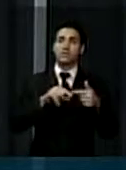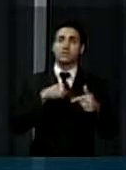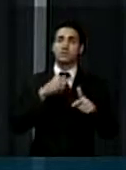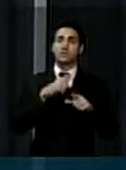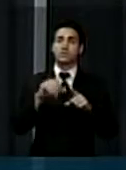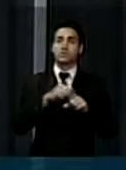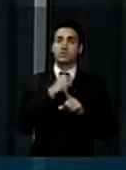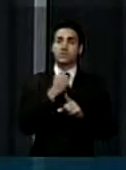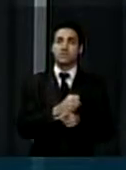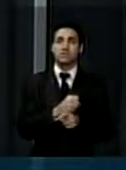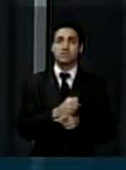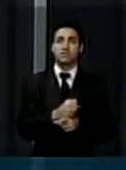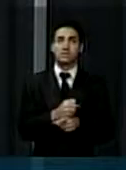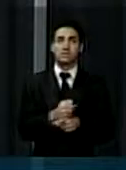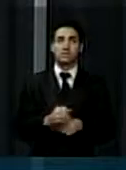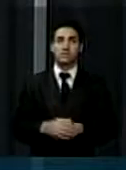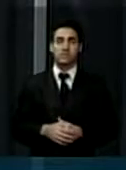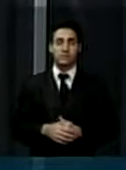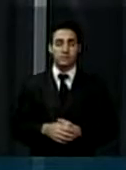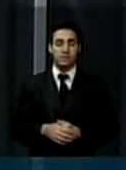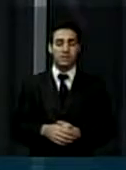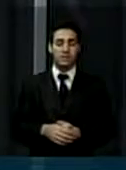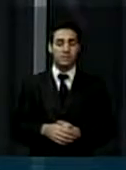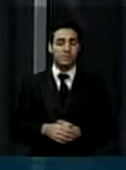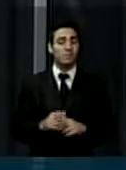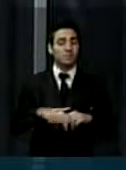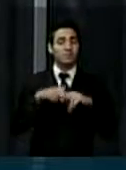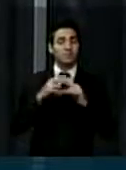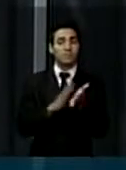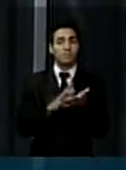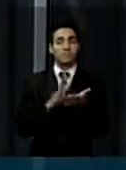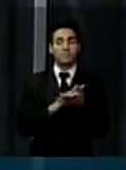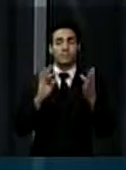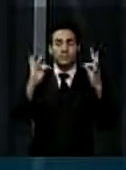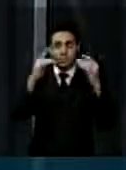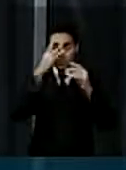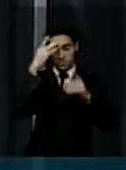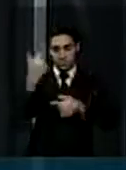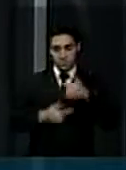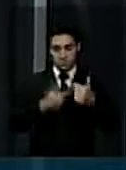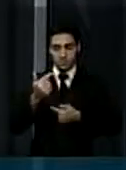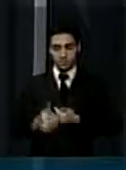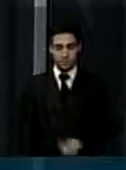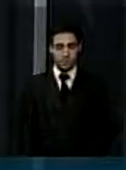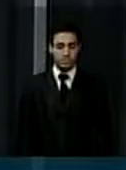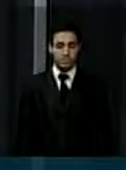Este é o êxito, né, do Brasil, e estão de parabéns todos os trabalhadores.